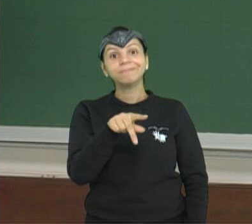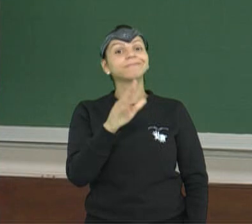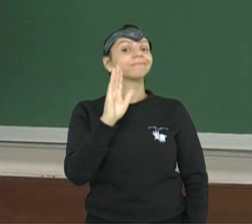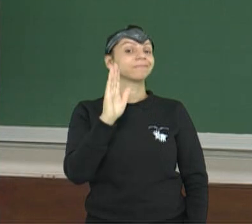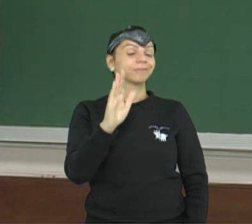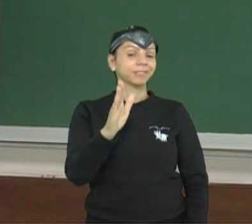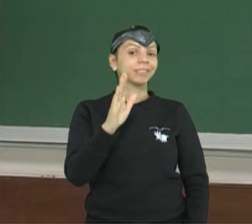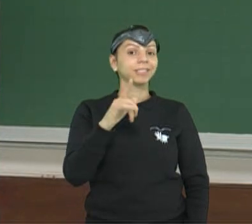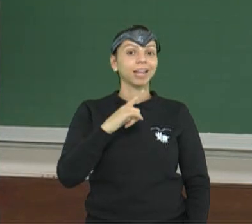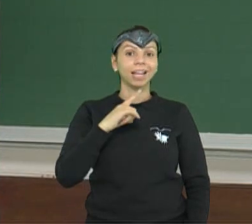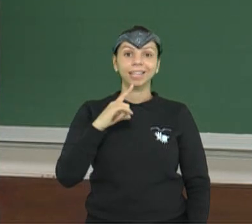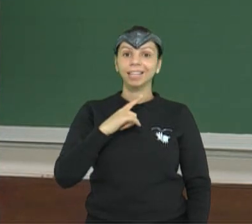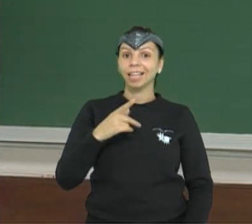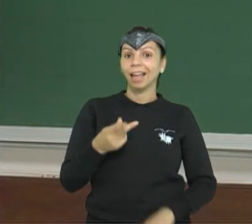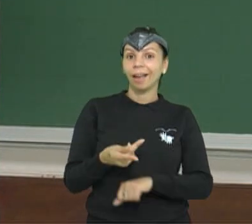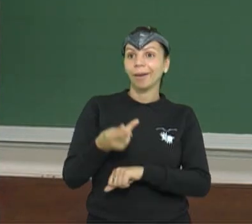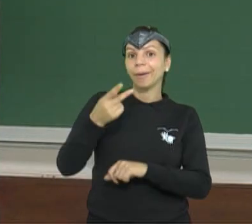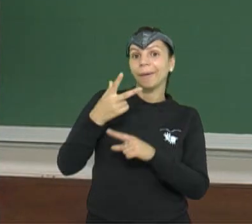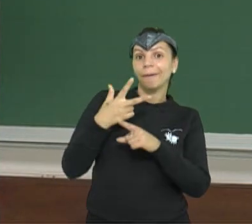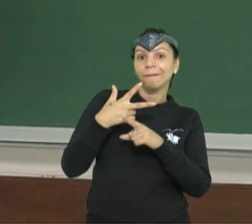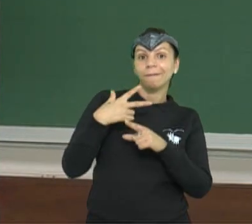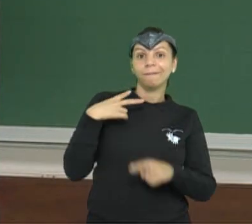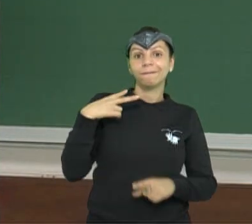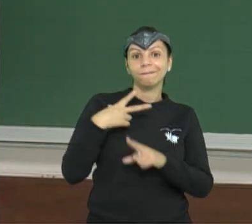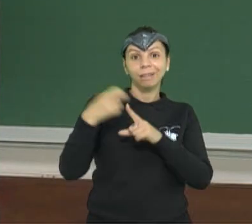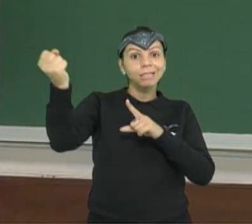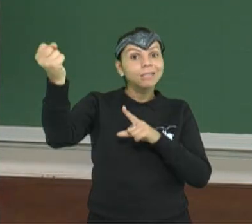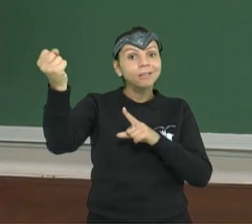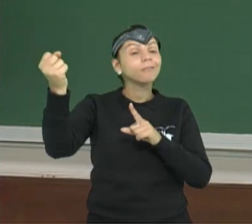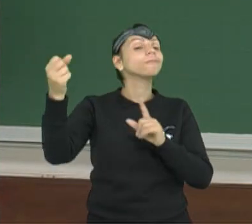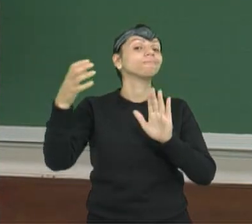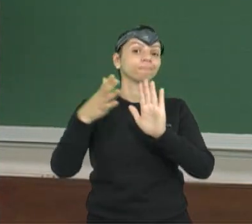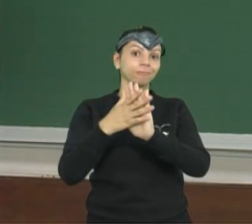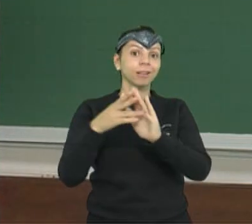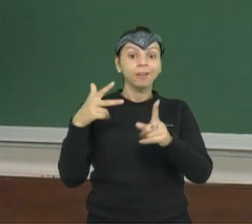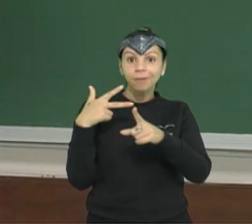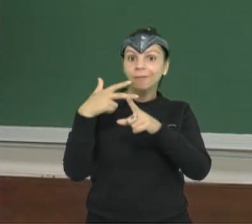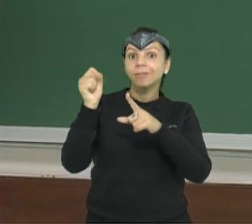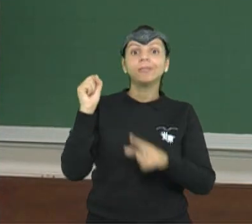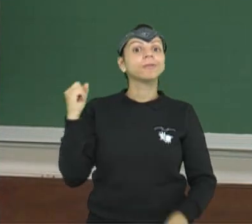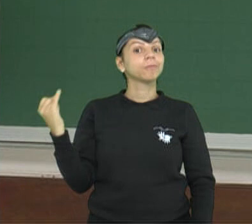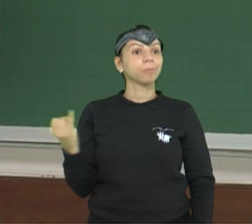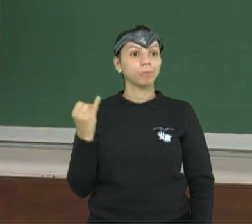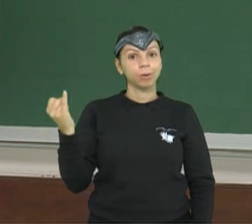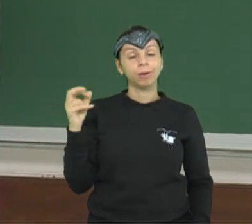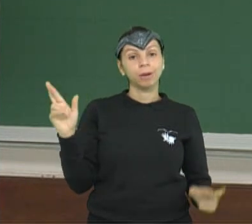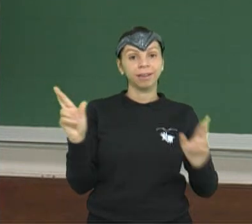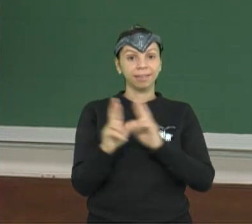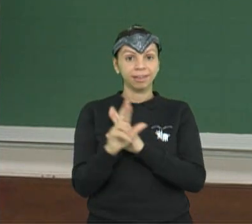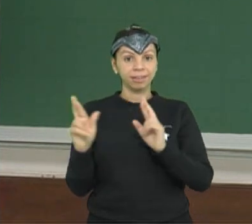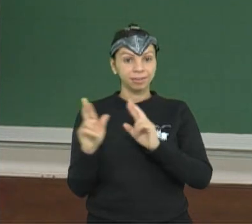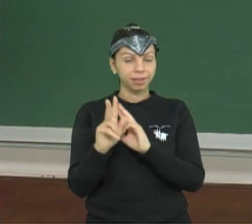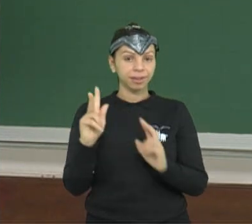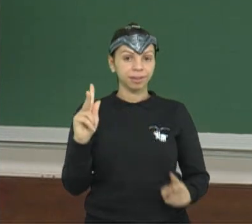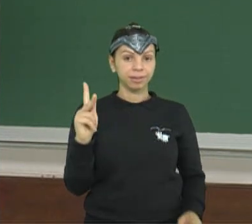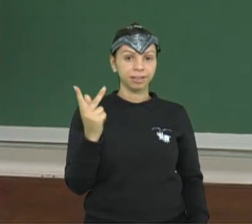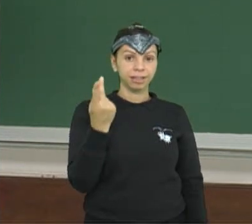já ganhou prêmios, gente. E prêmios muito importantes relacionados ao HQ.